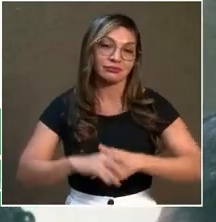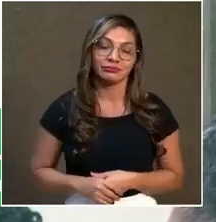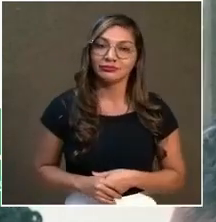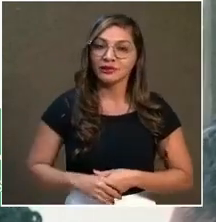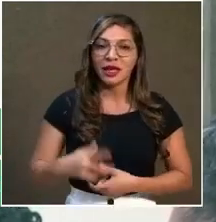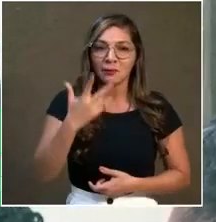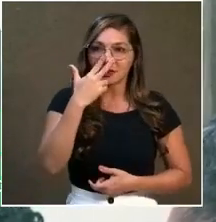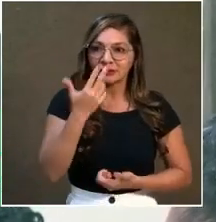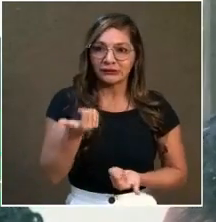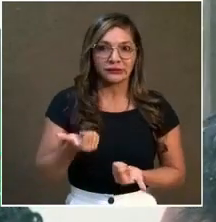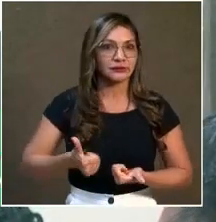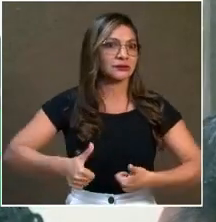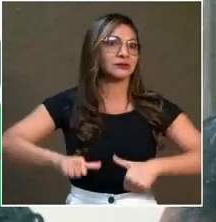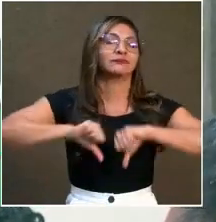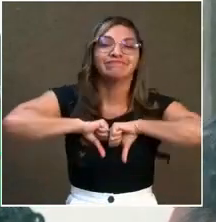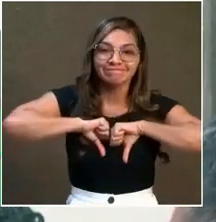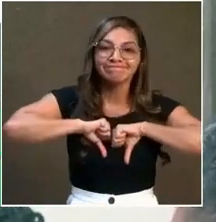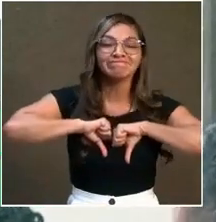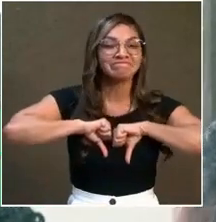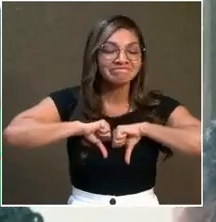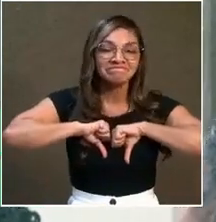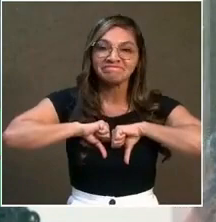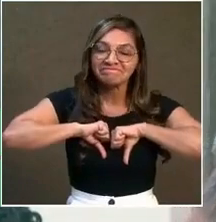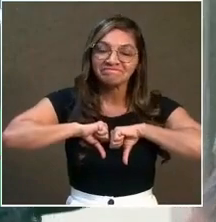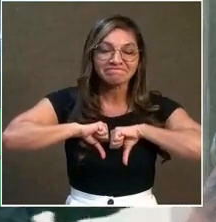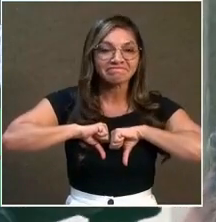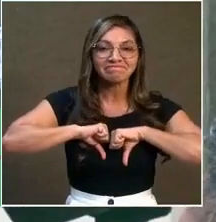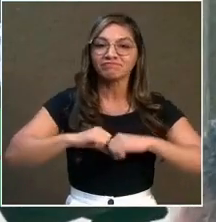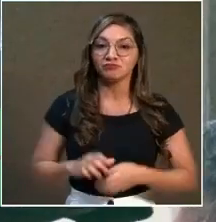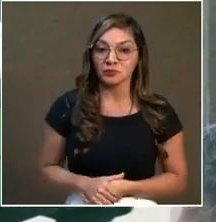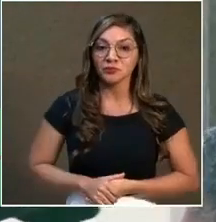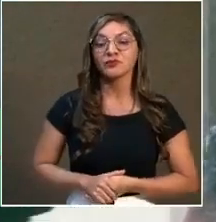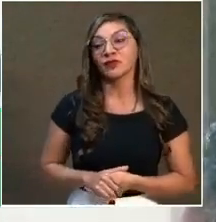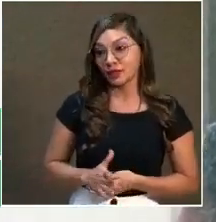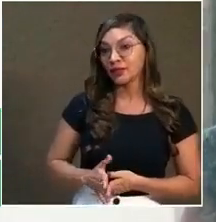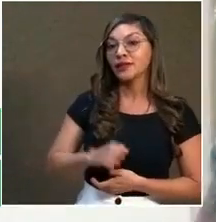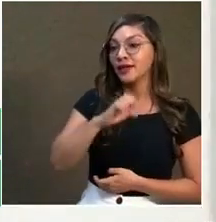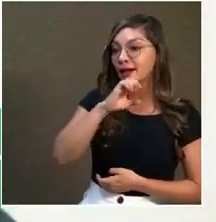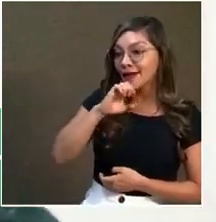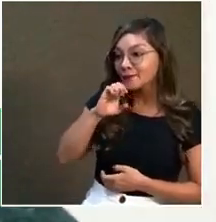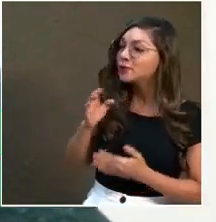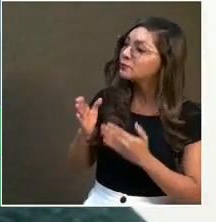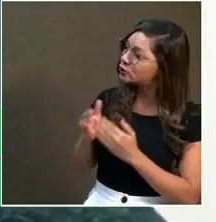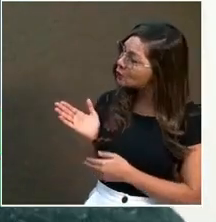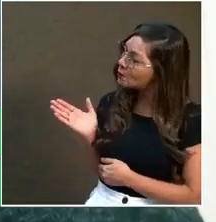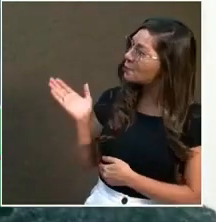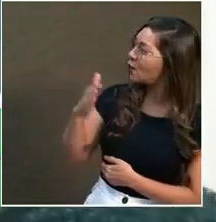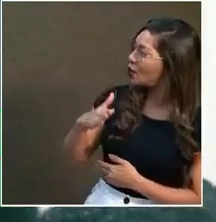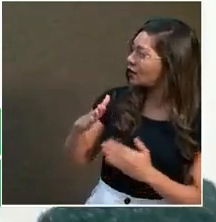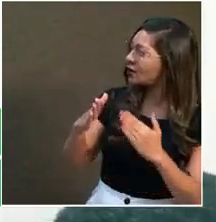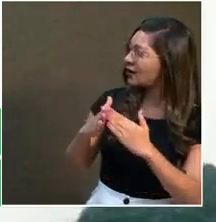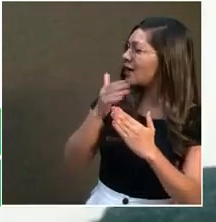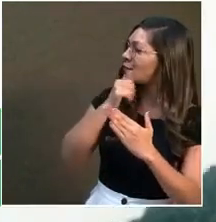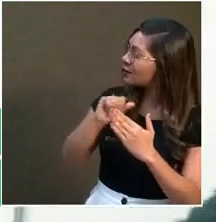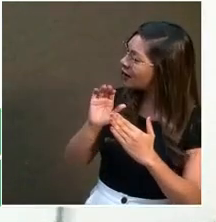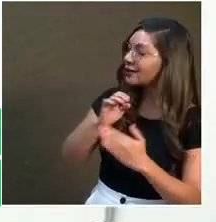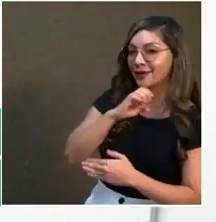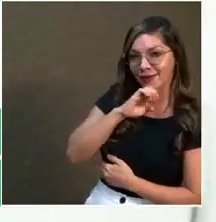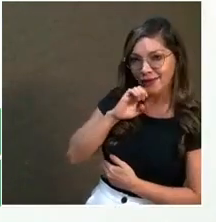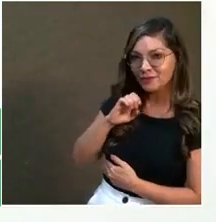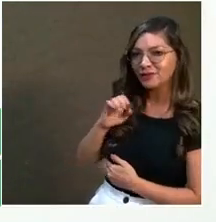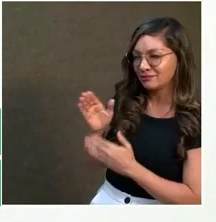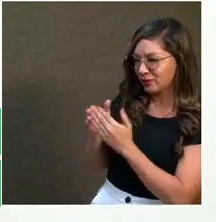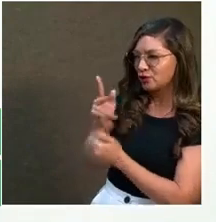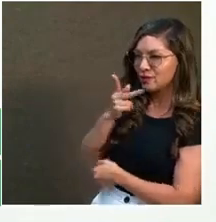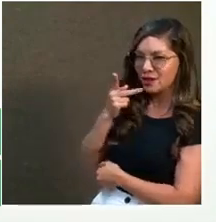tinha desabado ali naquele momento. E ela pediu para que eles fossem até a casa do pai. A Emily pediu para ir à casa